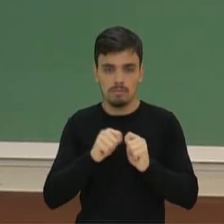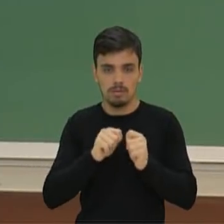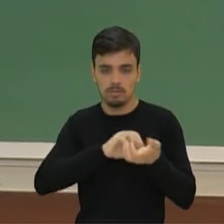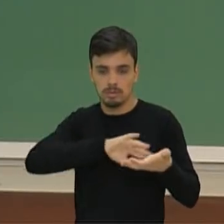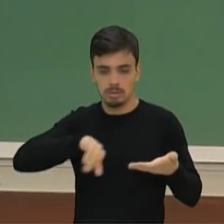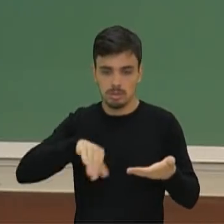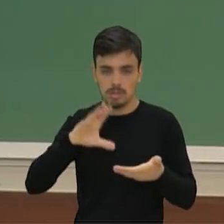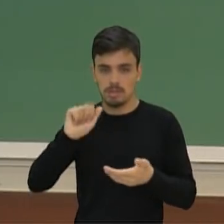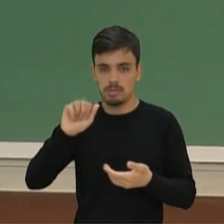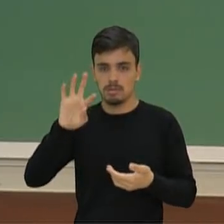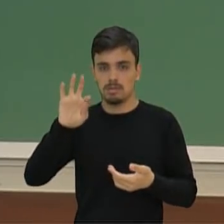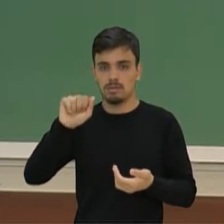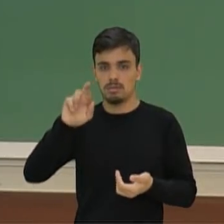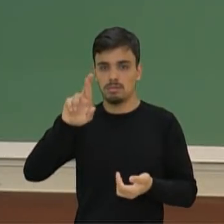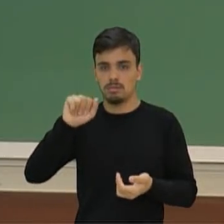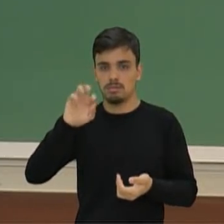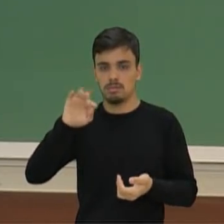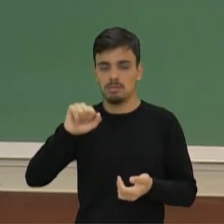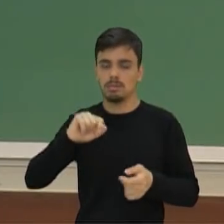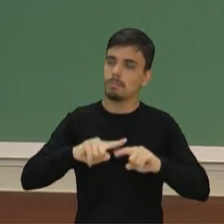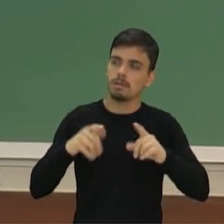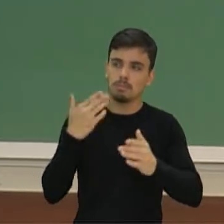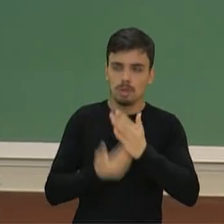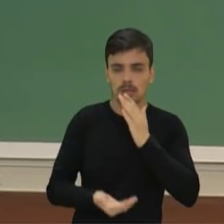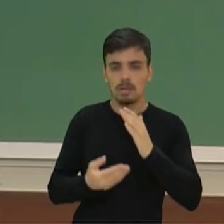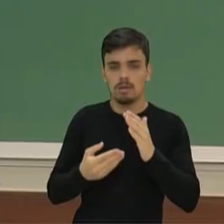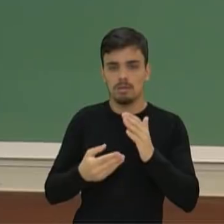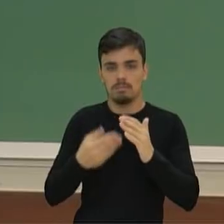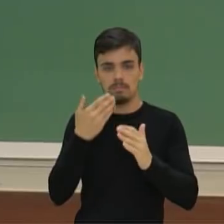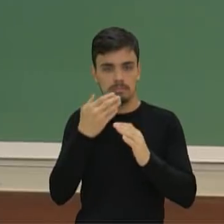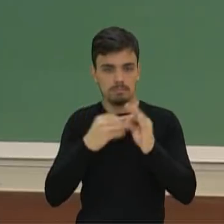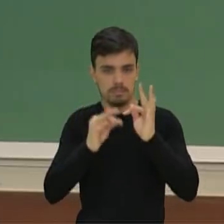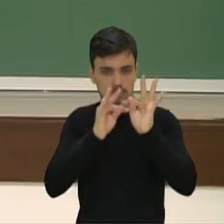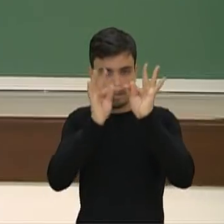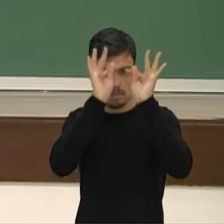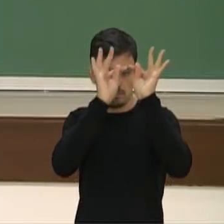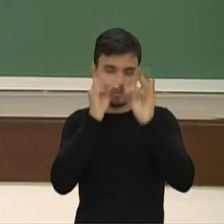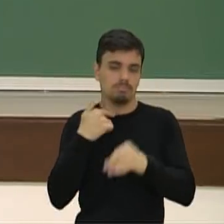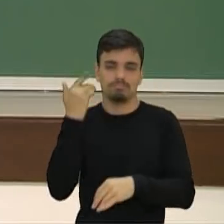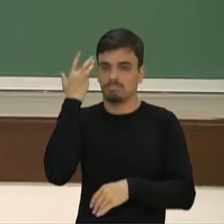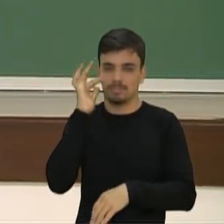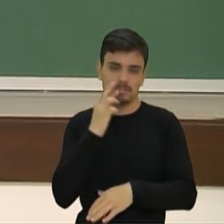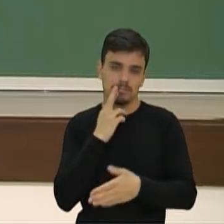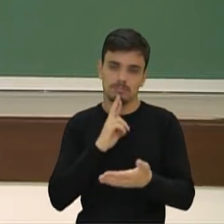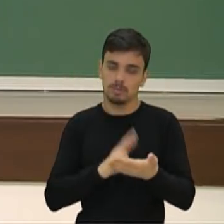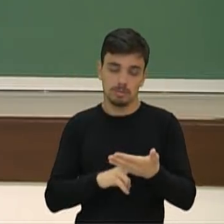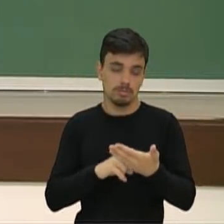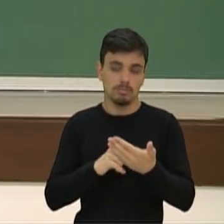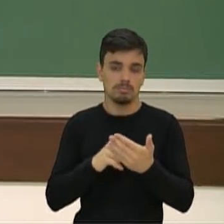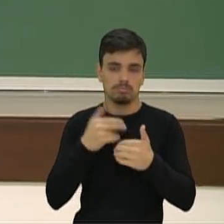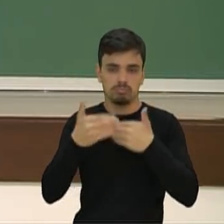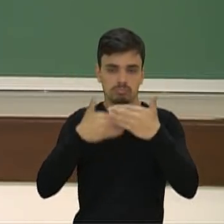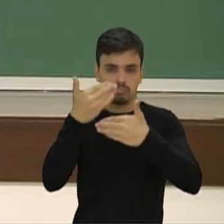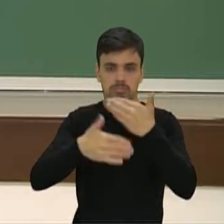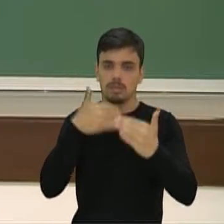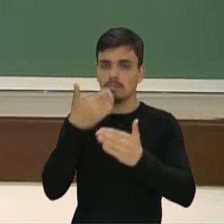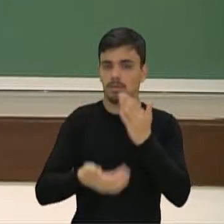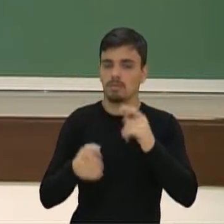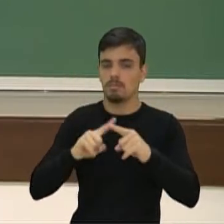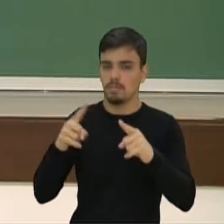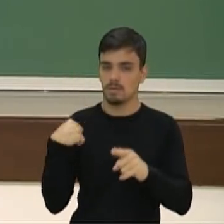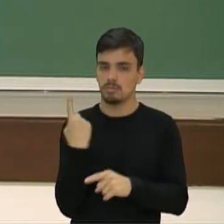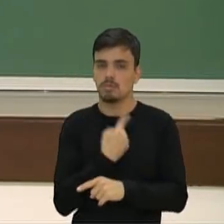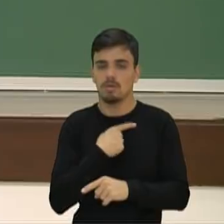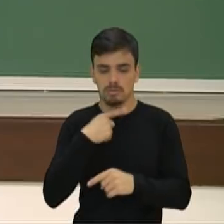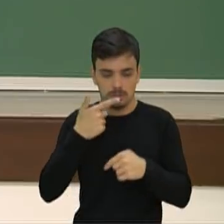aí vem a pergunta, por que se perdeu essa tecnologia? Isso eu não consigo responder para vocês. Com o tempo ela se perdeu, mas a gente foi